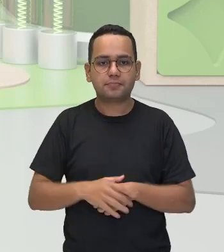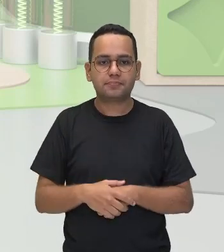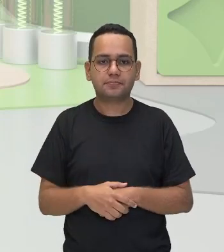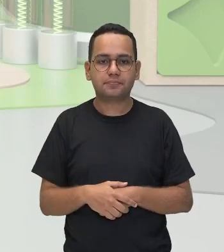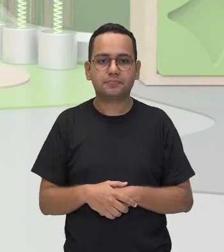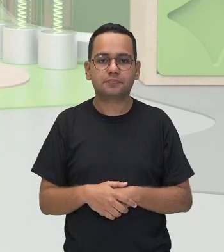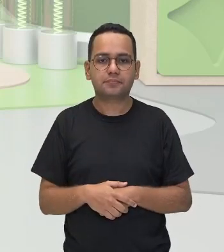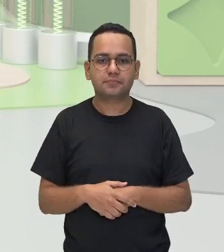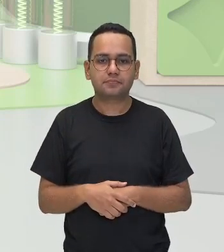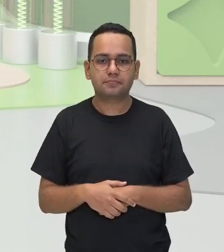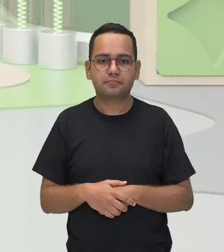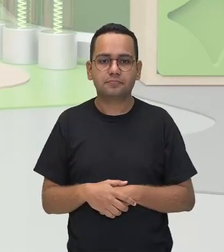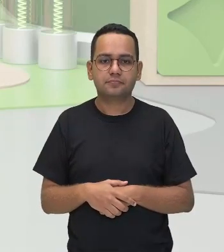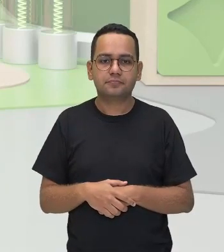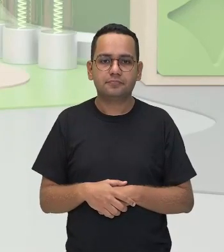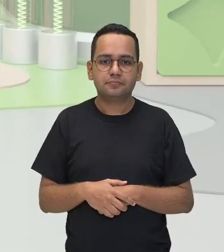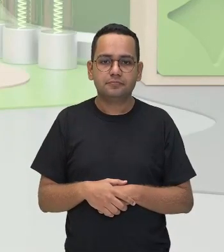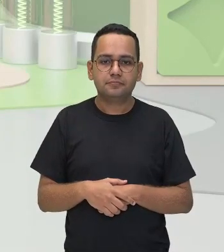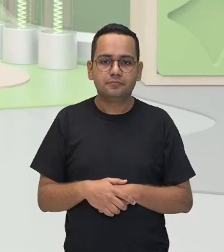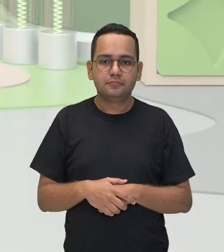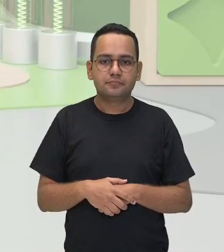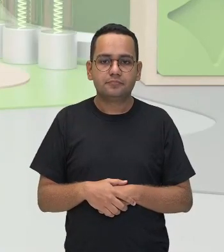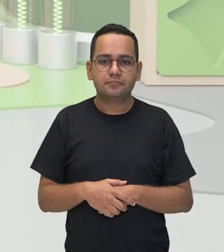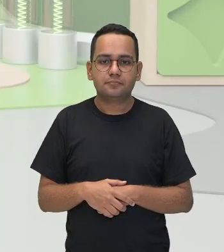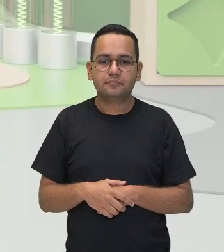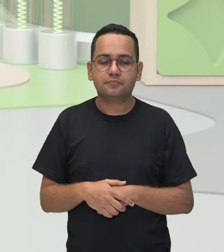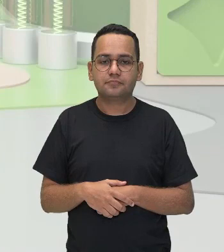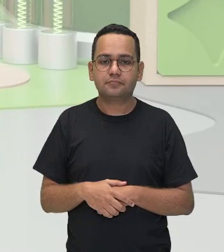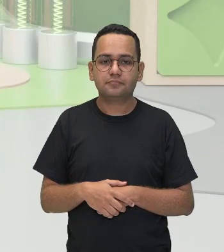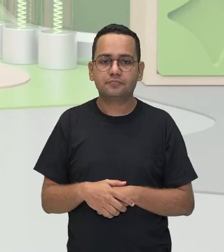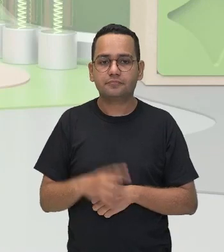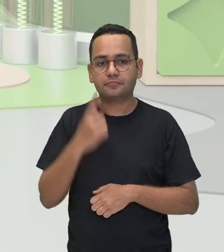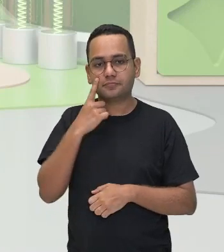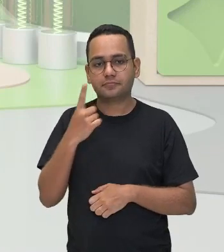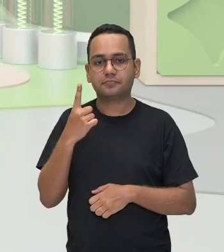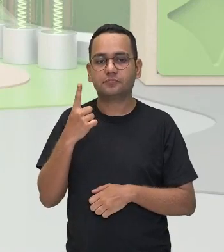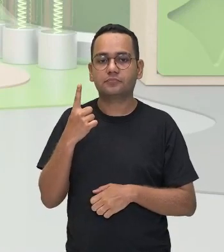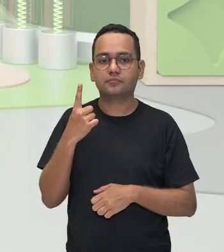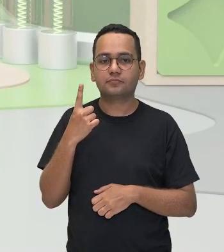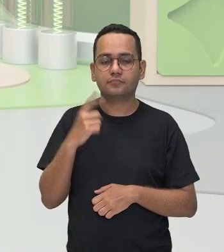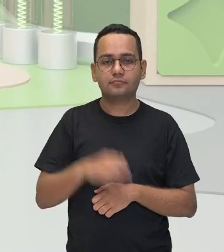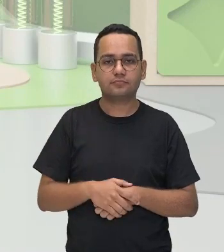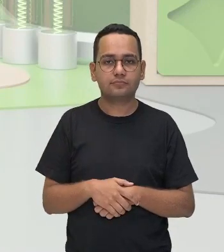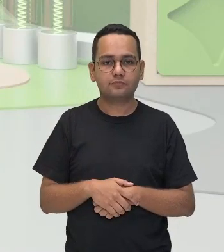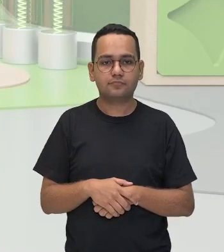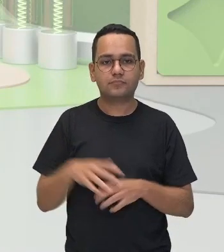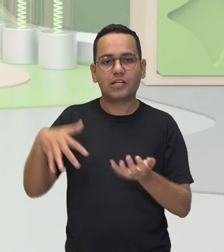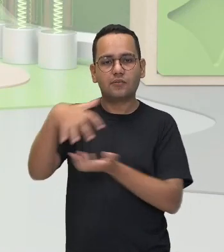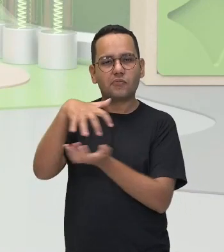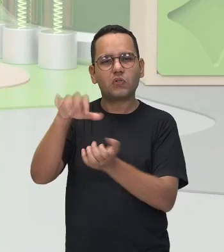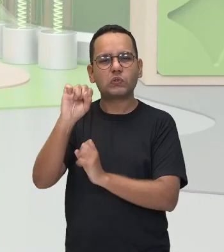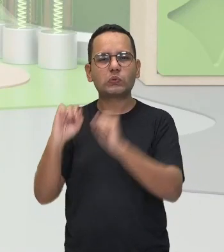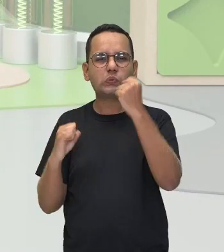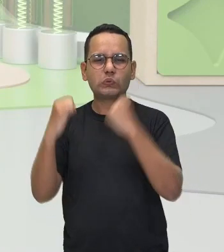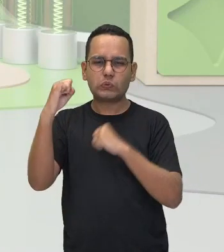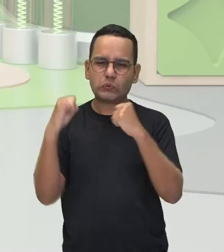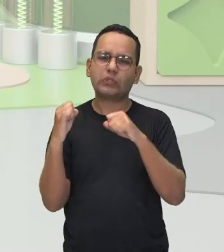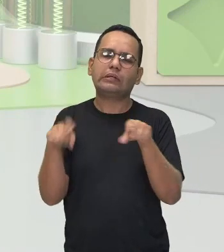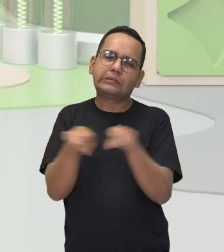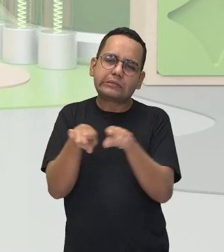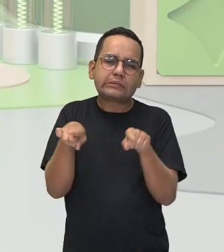Olha só no vídeo, vai entrar agora sobre a Revolução Industrial e que tinha queima de